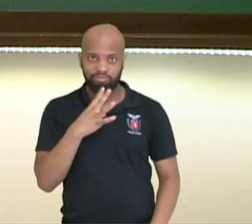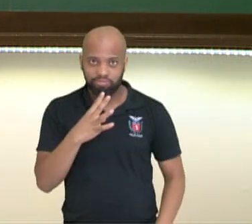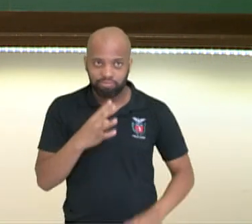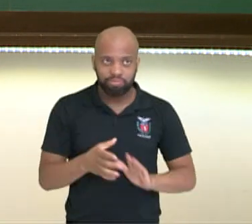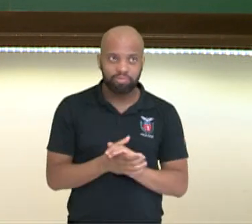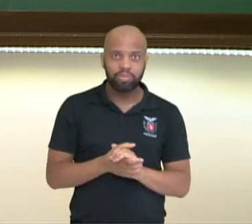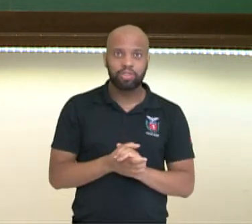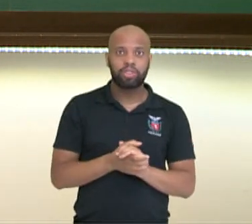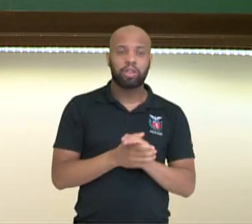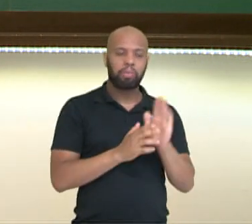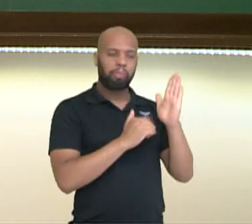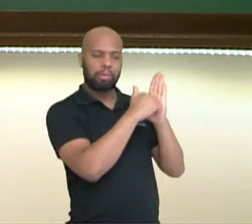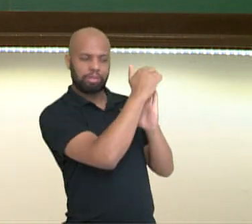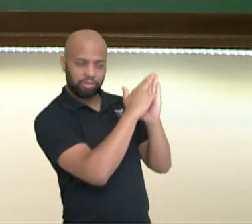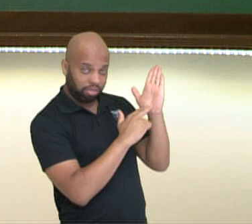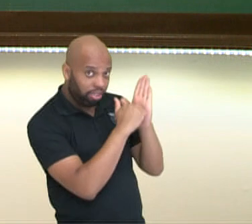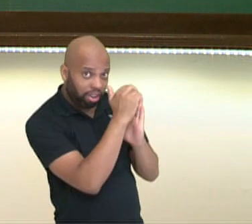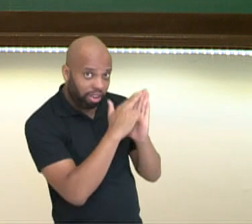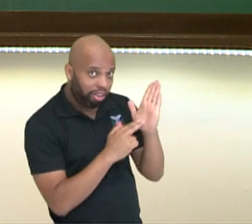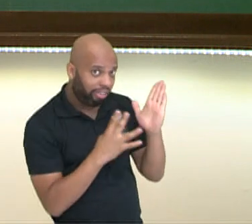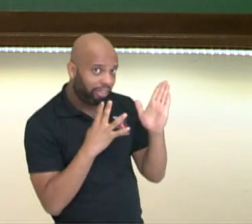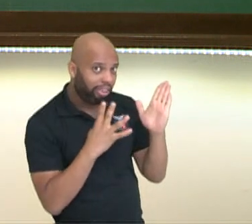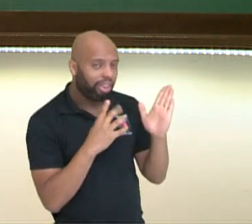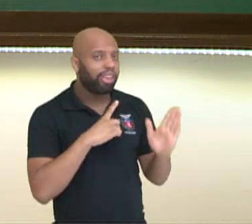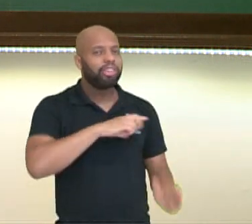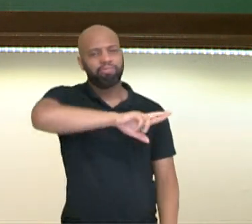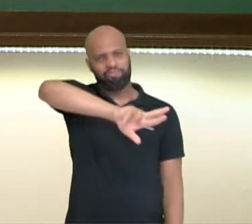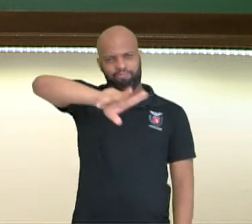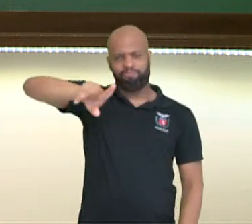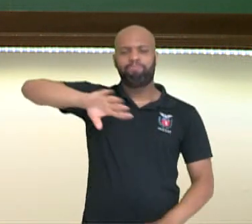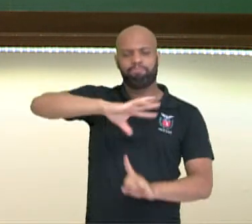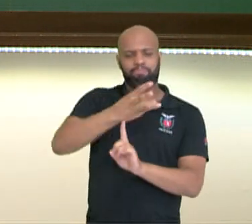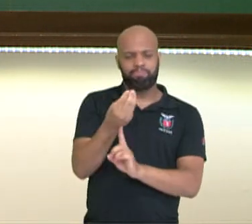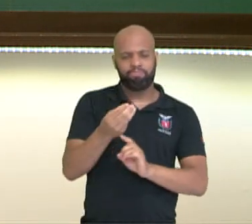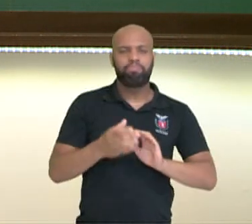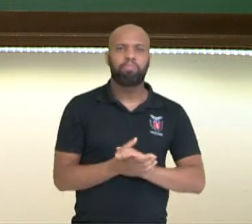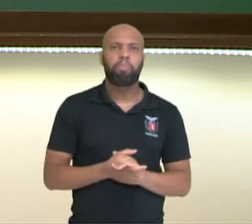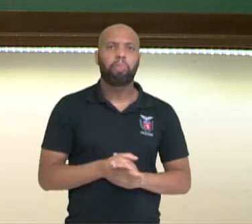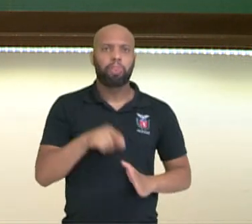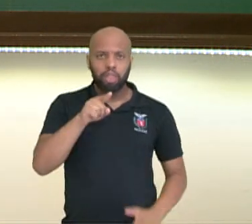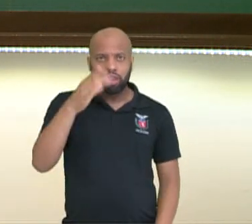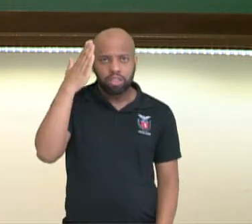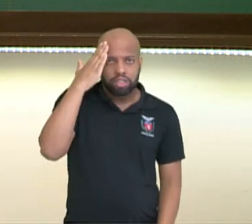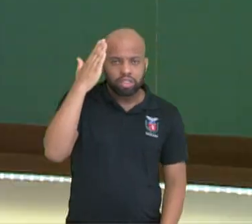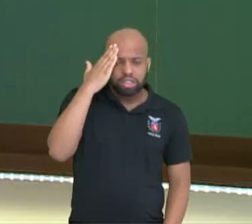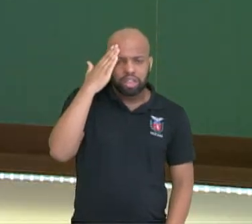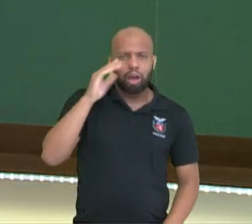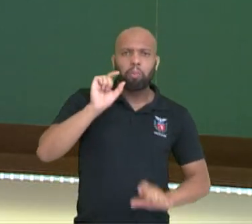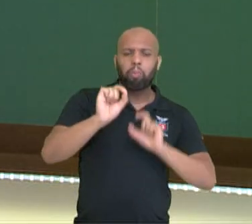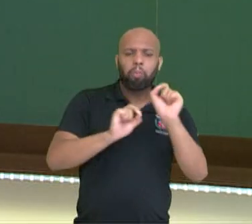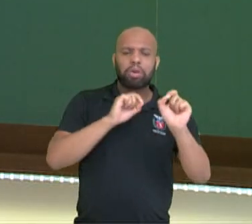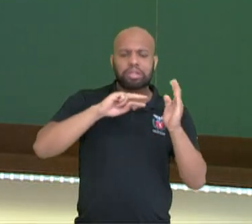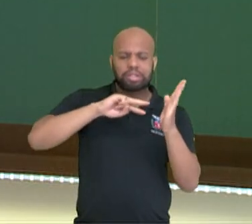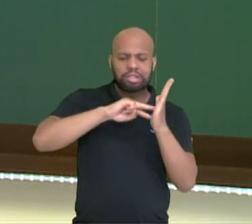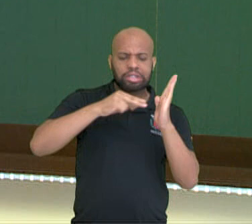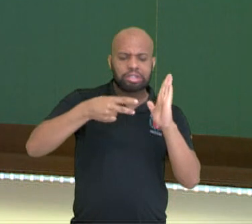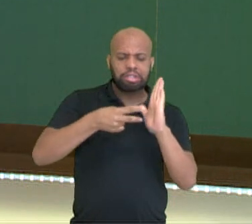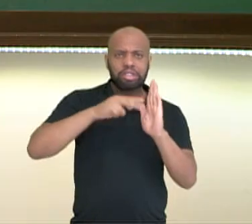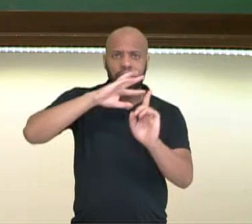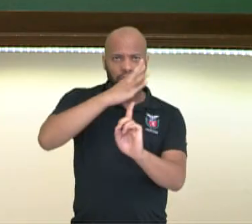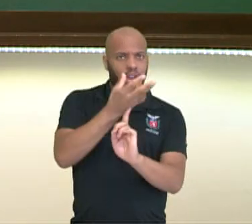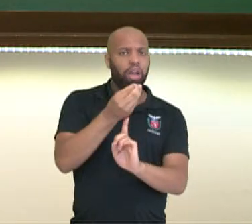Você conhece a pintura? Tem muita coisa, pessoal? Então, você sabe definir o que é arte? O que é arte para